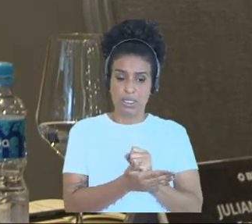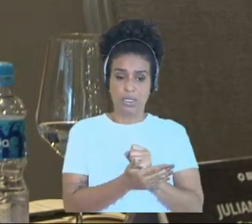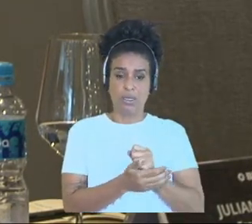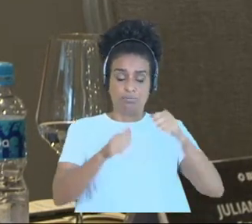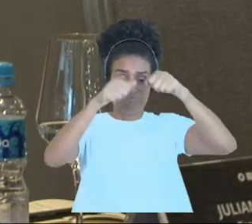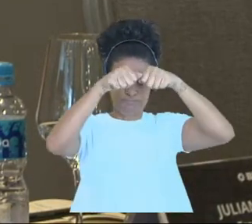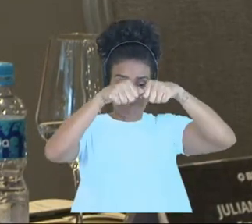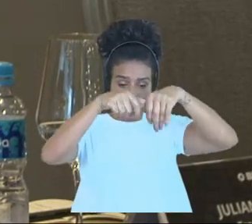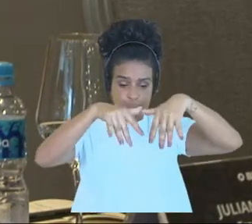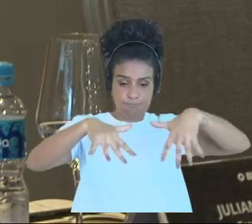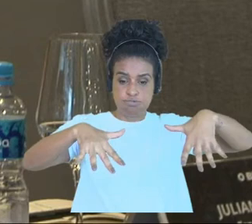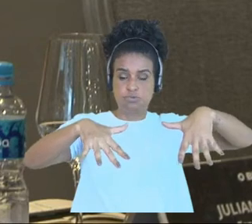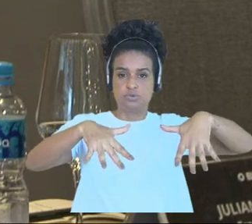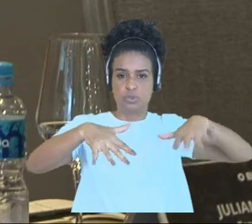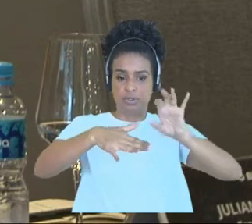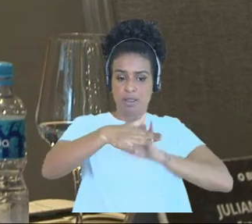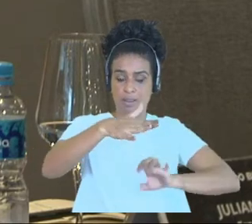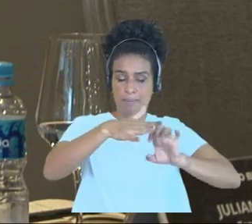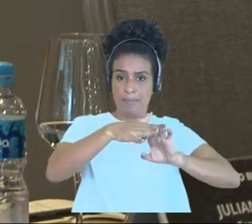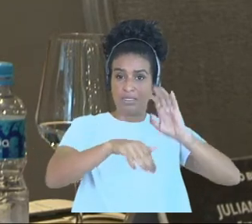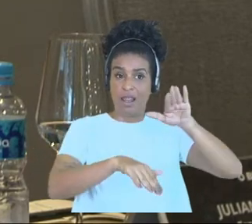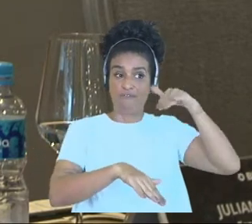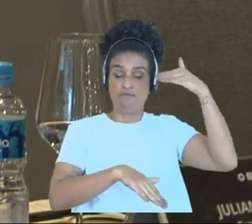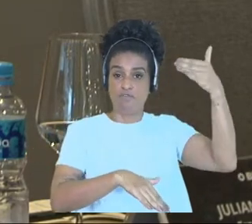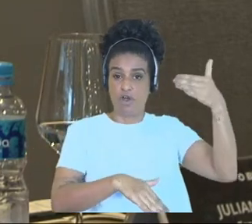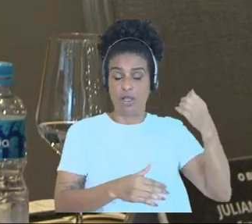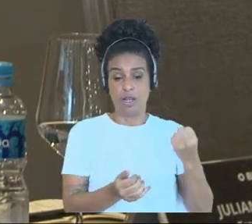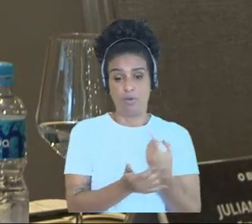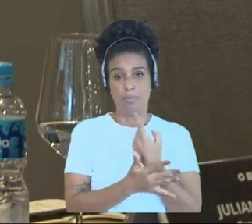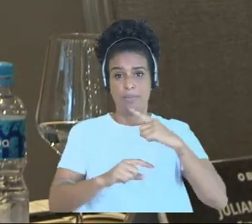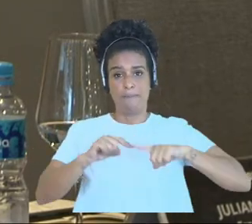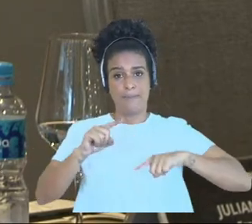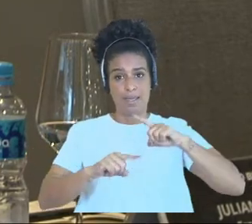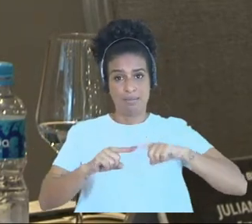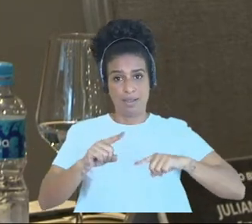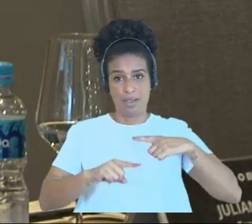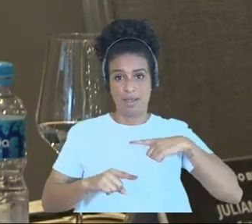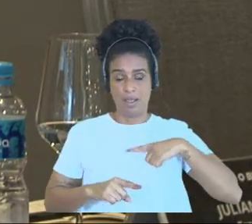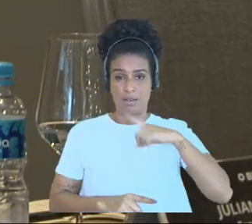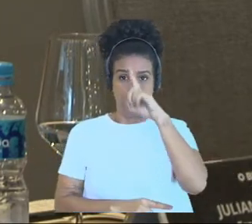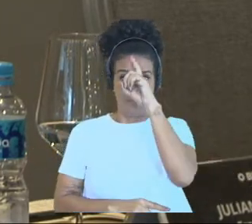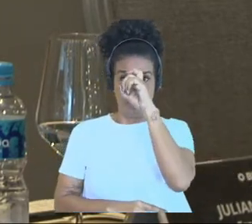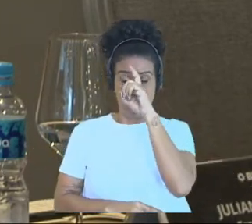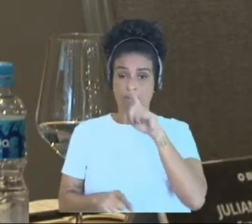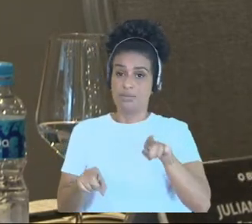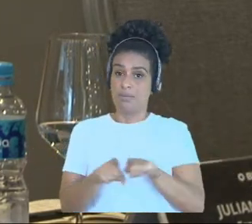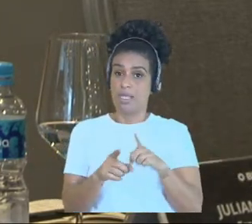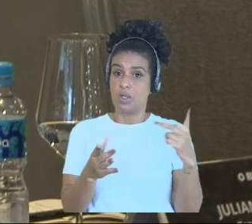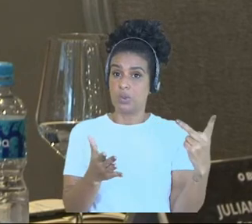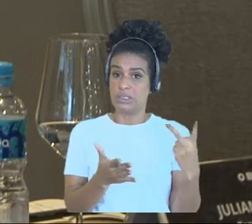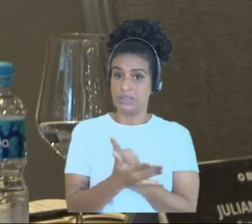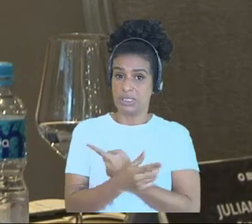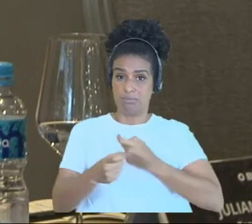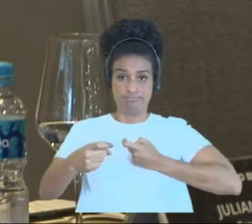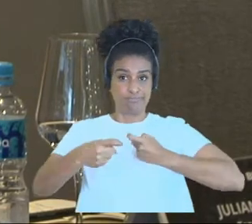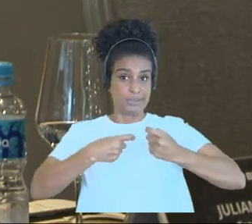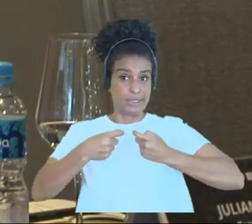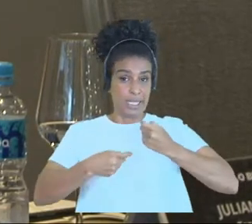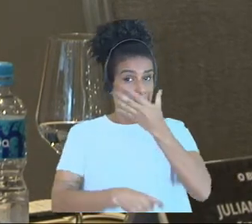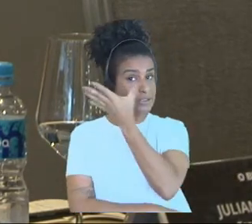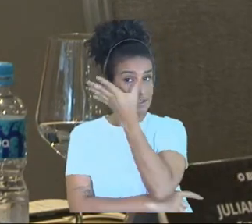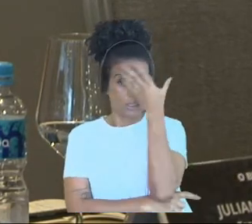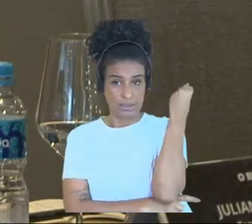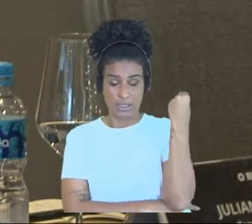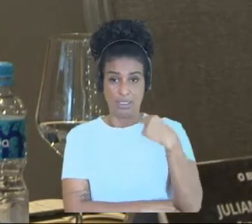lá fora, em relação a insumos, com a questão da pandemia, e agora, recentemente, com a questão da Ucrânia. Então, a gente não pode esquecer isso. O preço